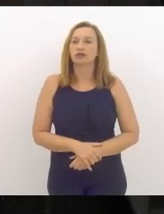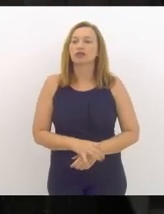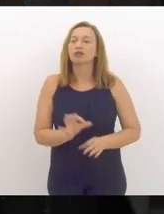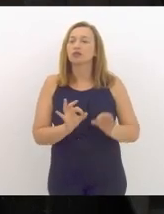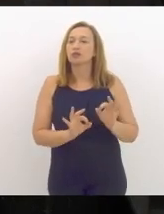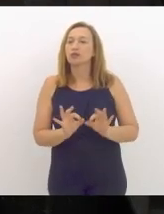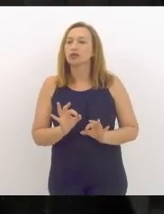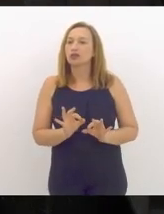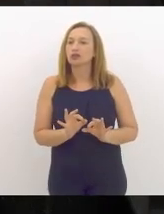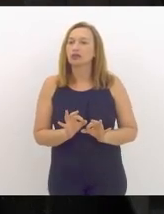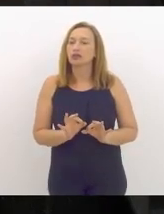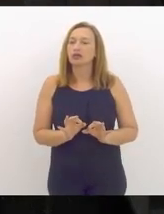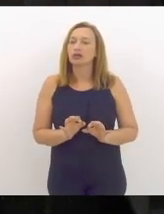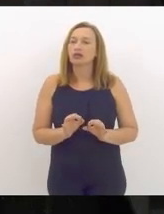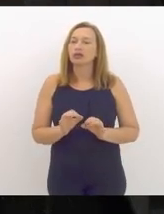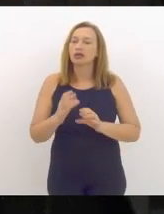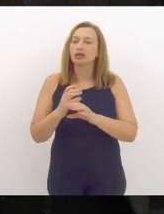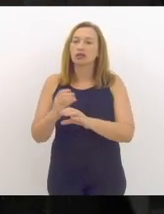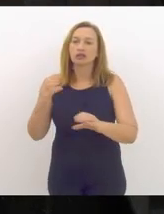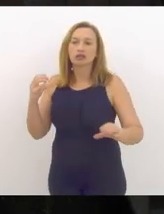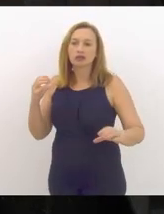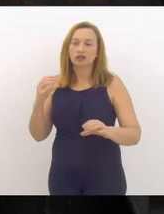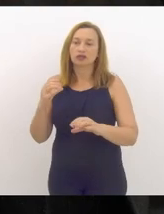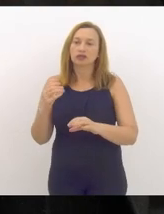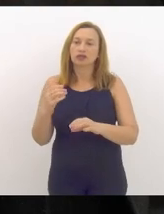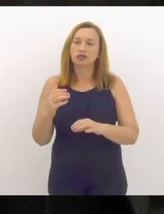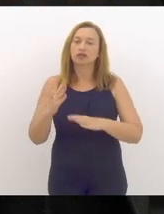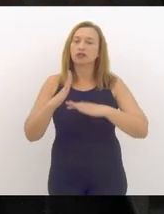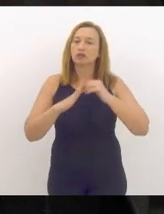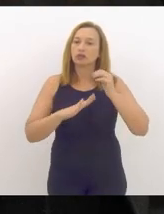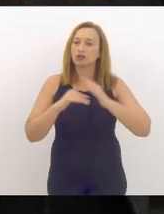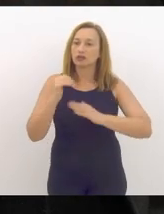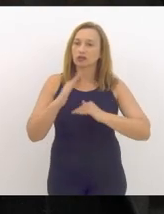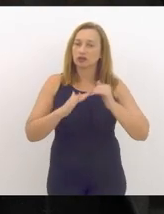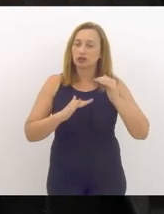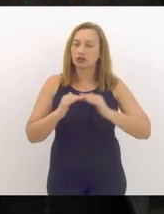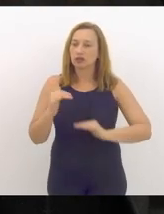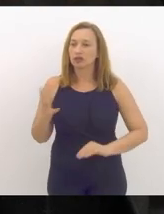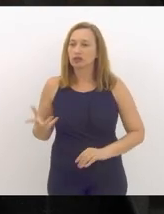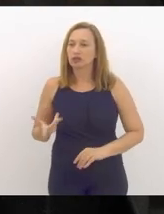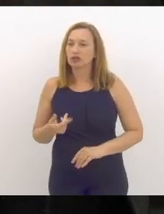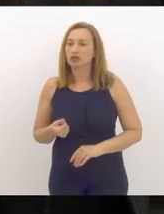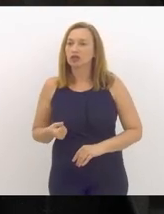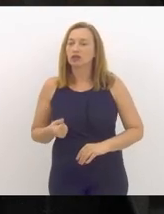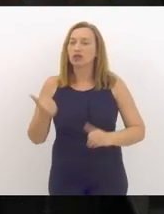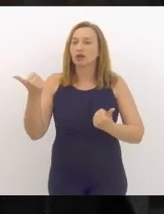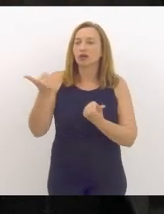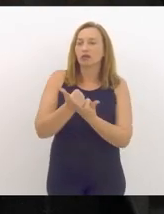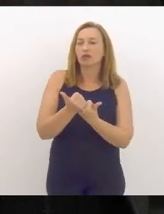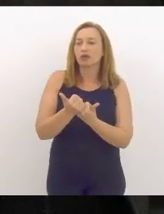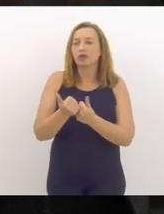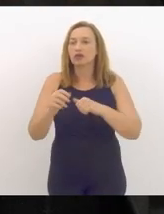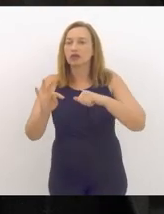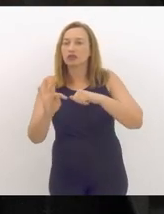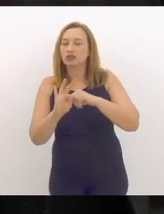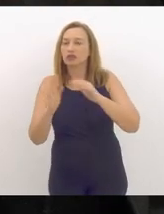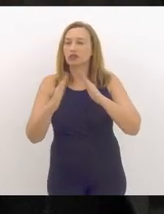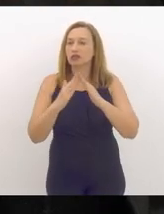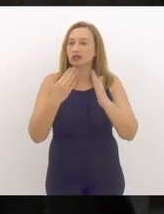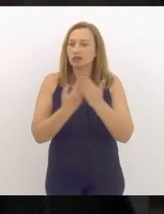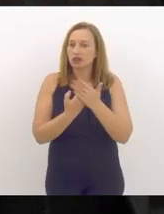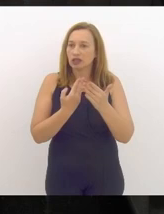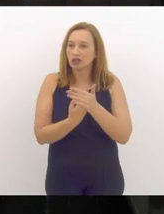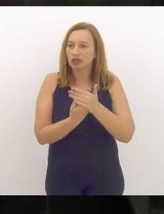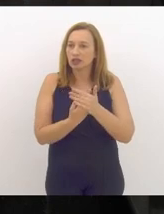programa Arquitetura de Núcleo de Qualificação Profissional, com a Fundação de Apoio à Escola Técnica ainda,